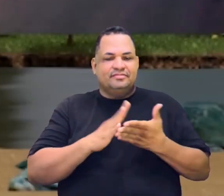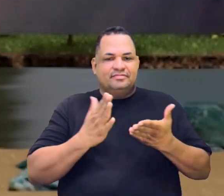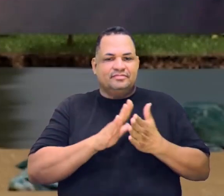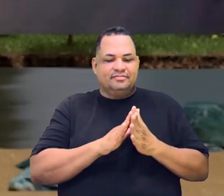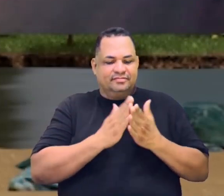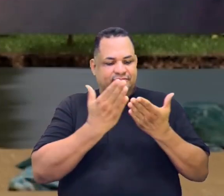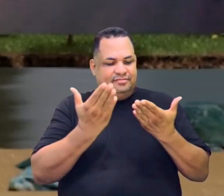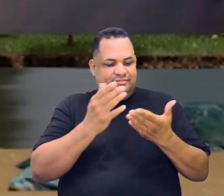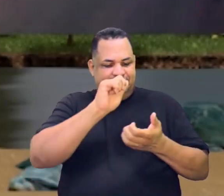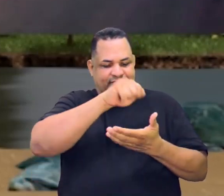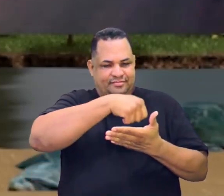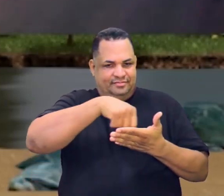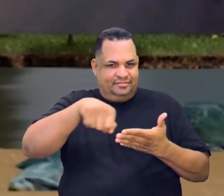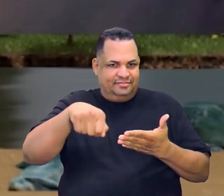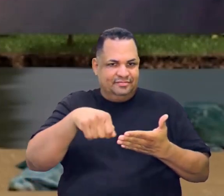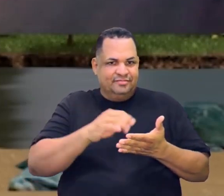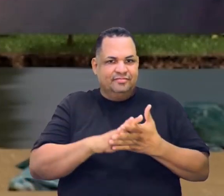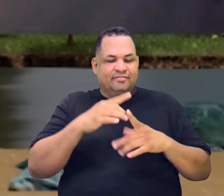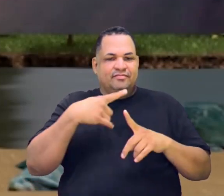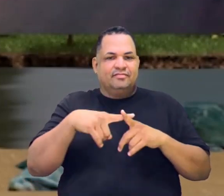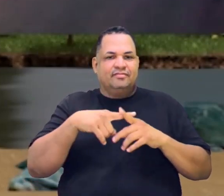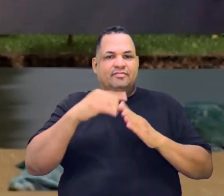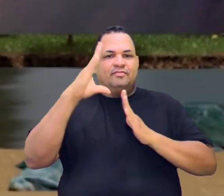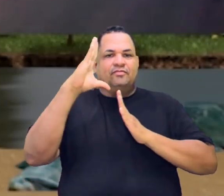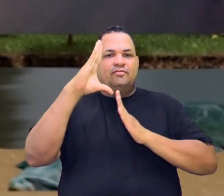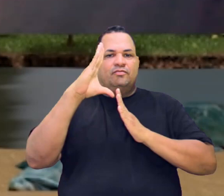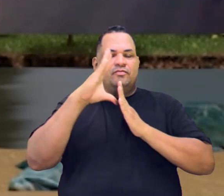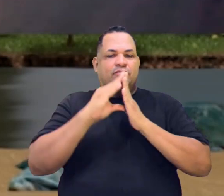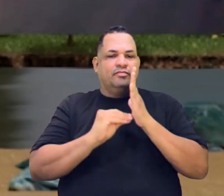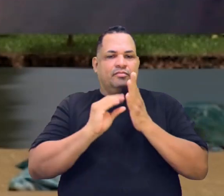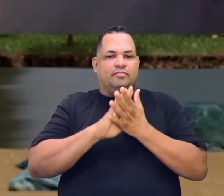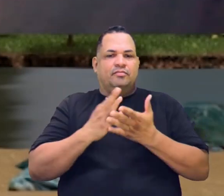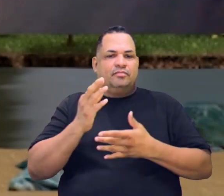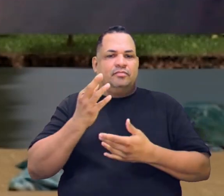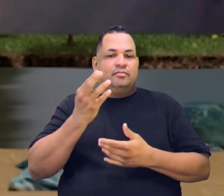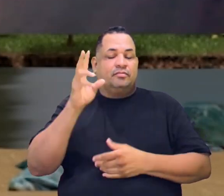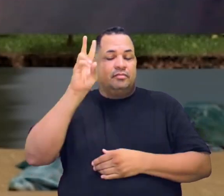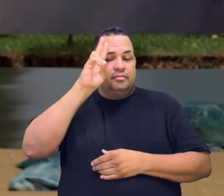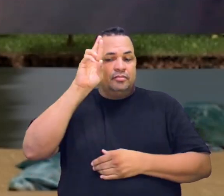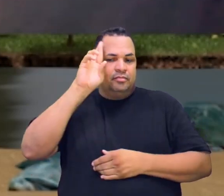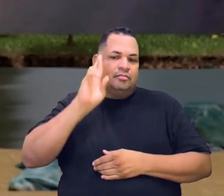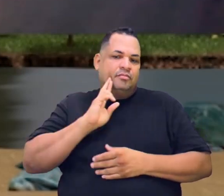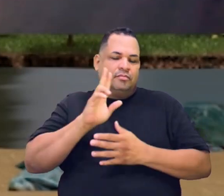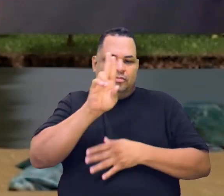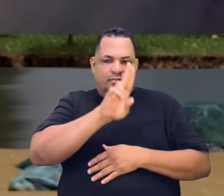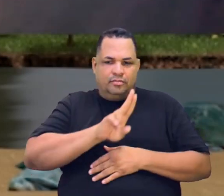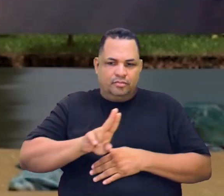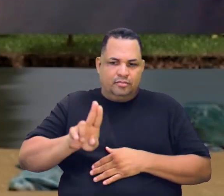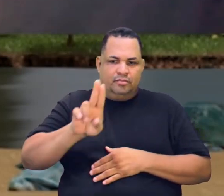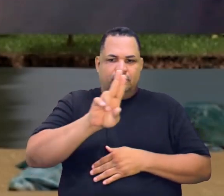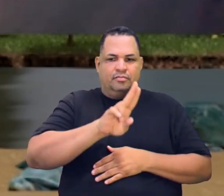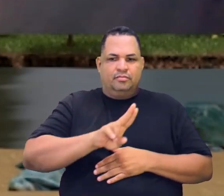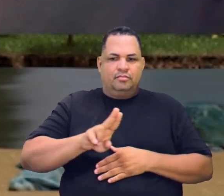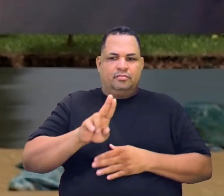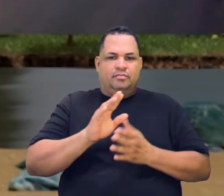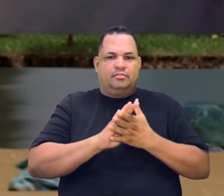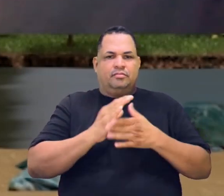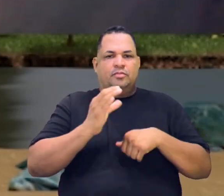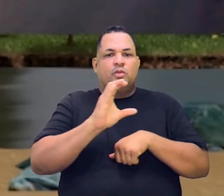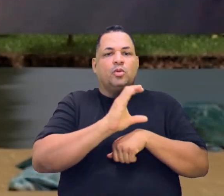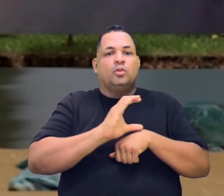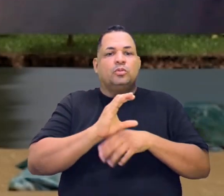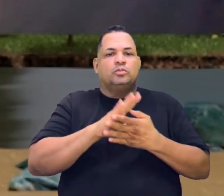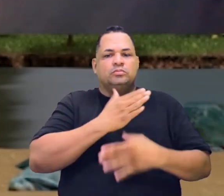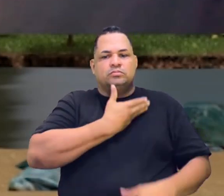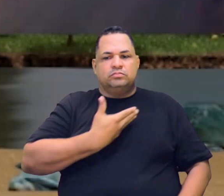caderno, faça as anotações, porque o conteúdo de História Regional, você usa mais ele para o concurso